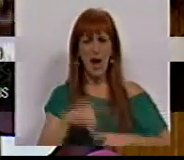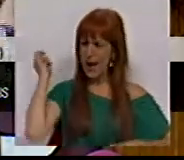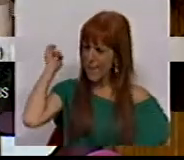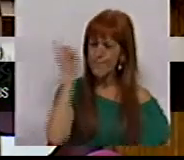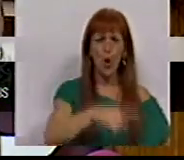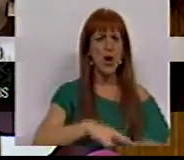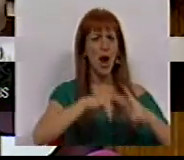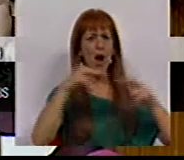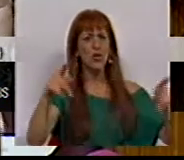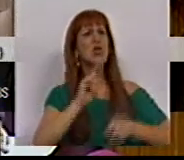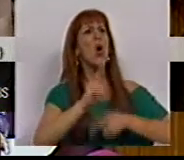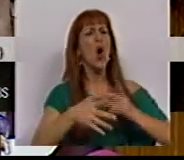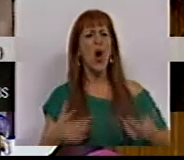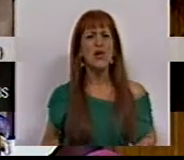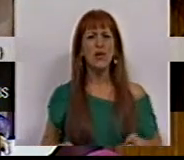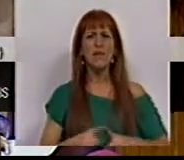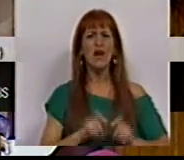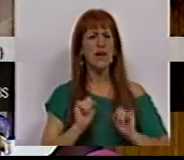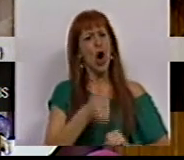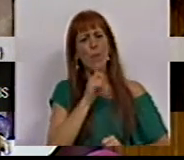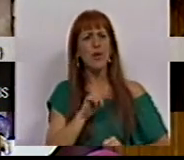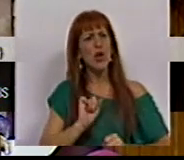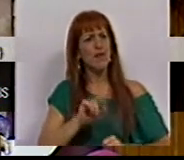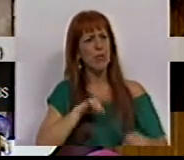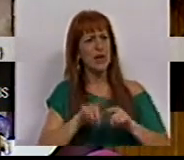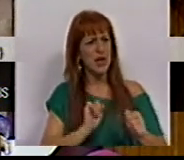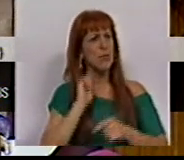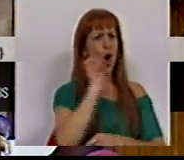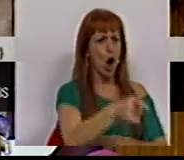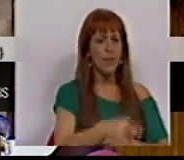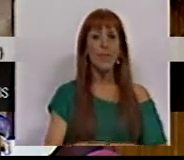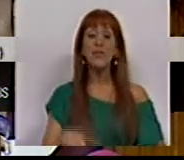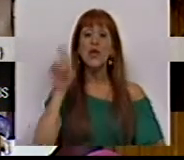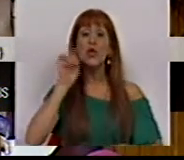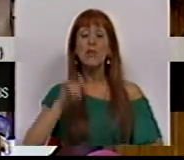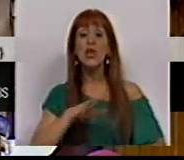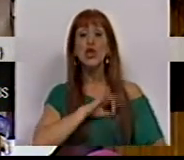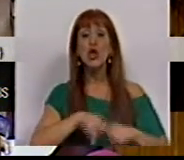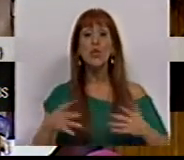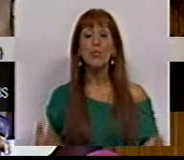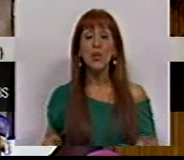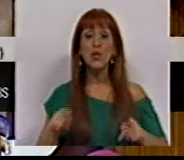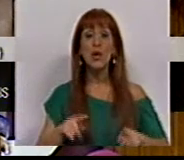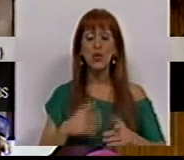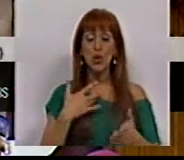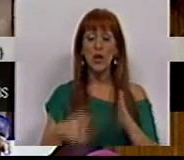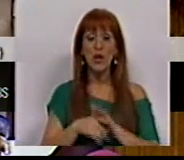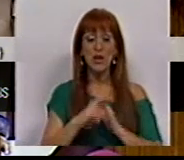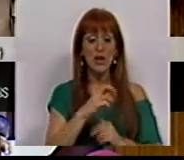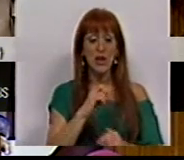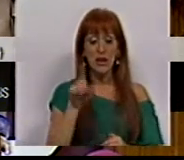impõe às autarquias aquelas que são as suas opções políticas. Senhora Presidente, senhores deputados, o